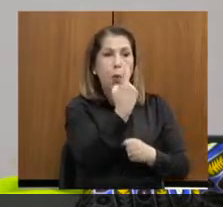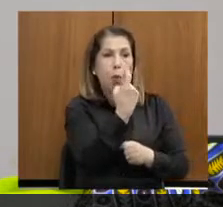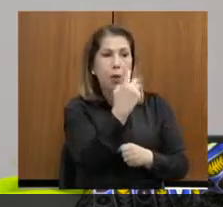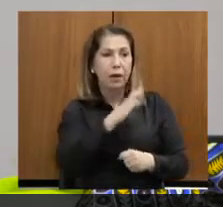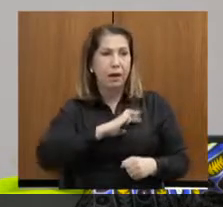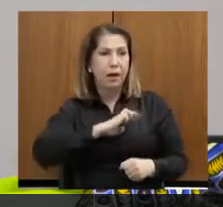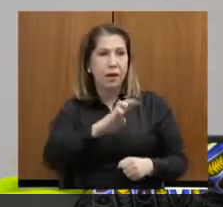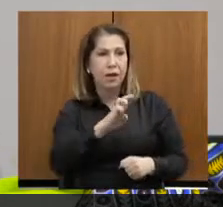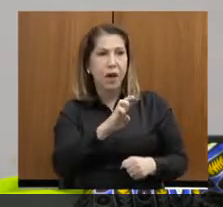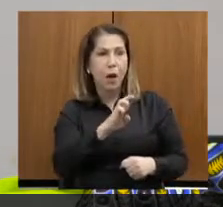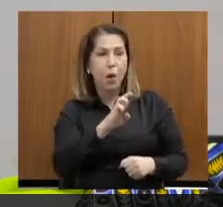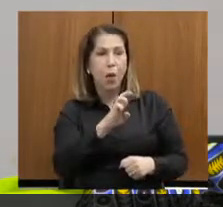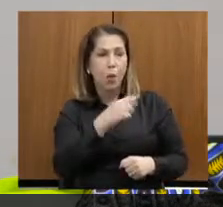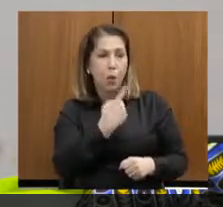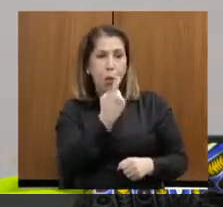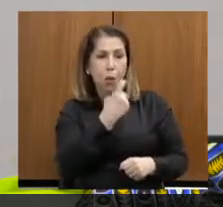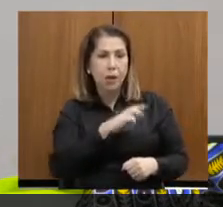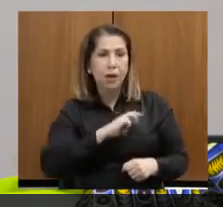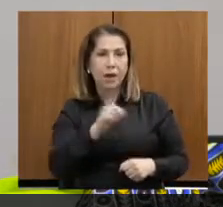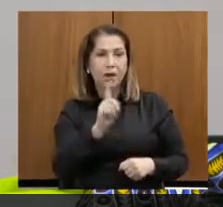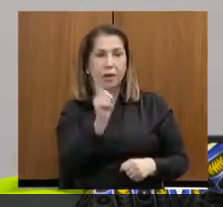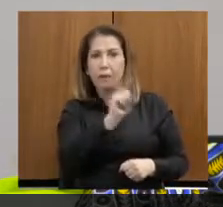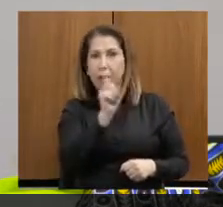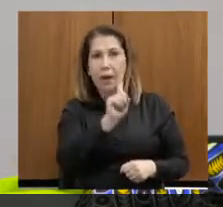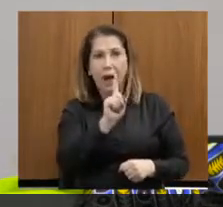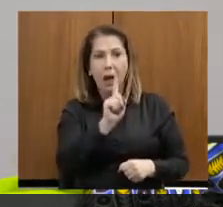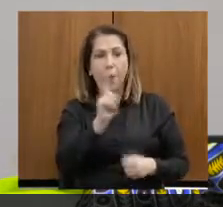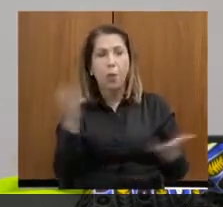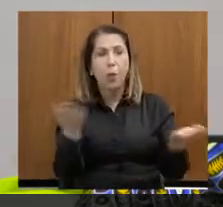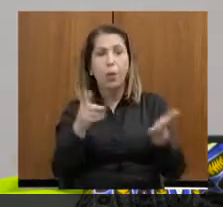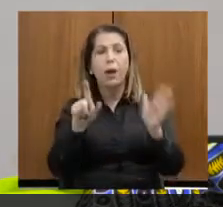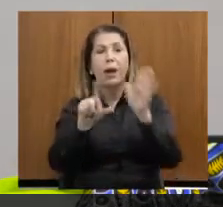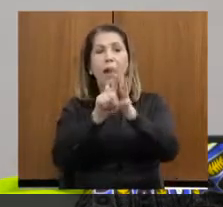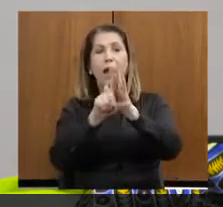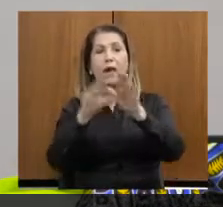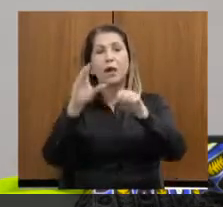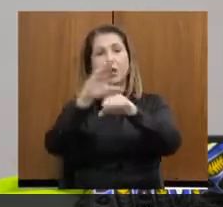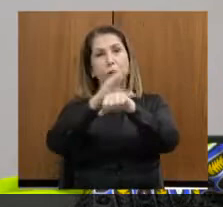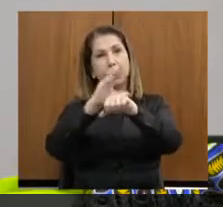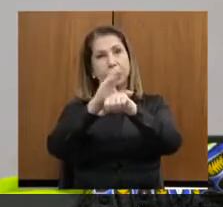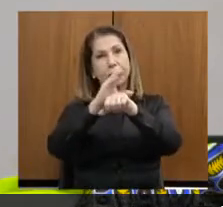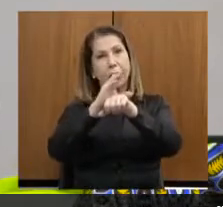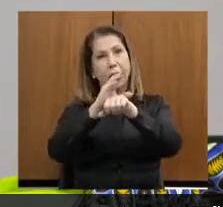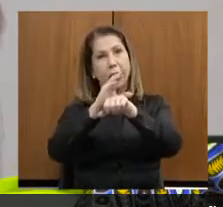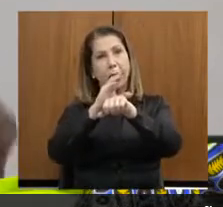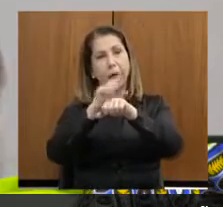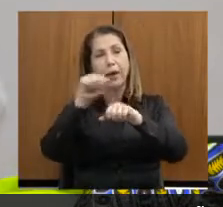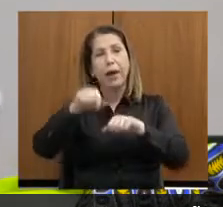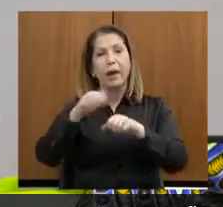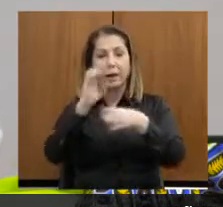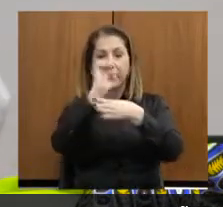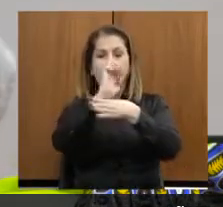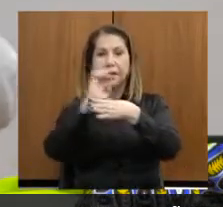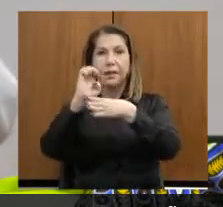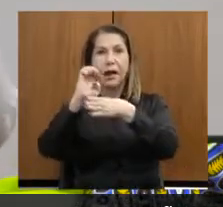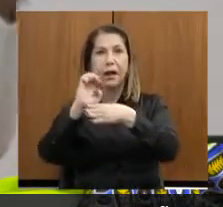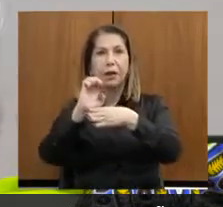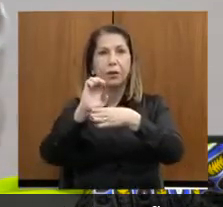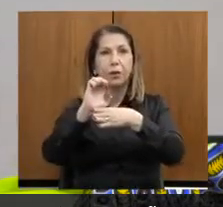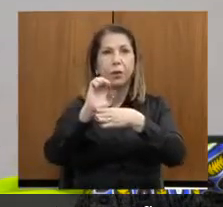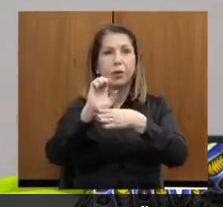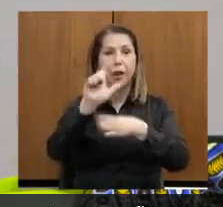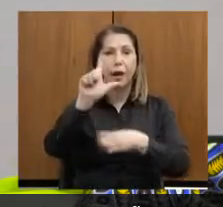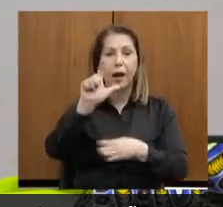única tá defendendo que o que está escrito na Constituição estado laico se o direito é para um tem que ser para o outro